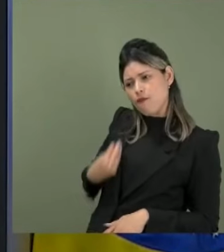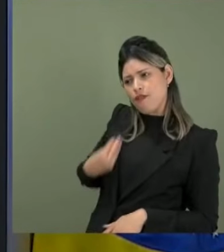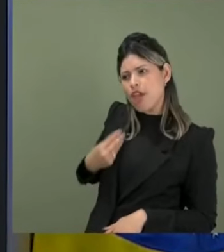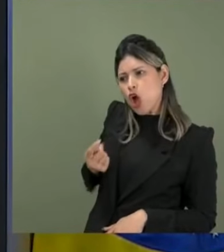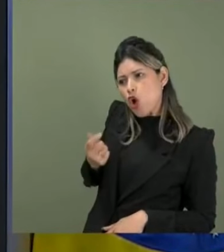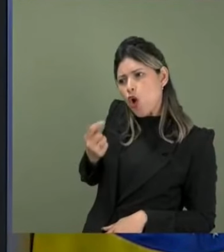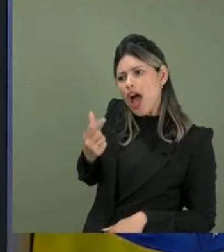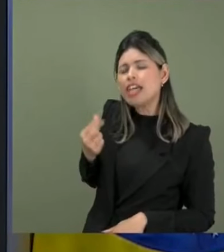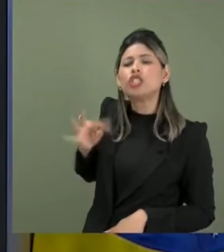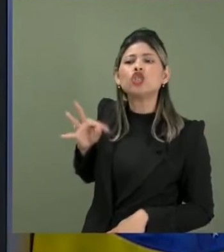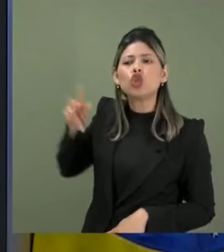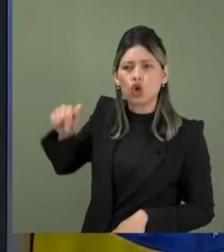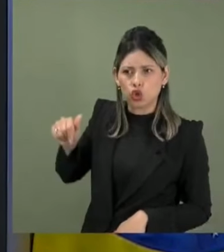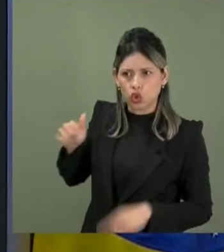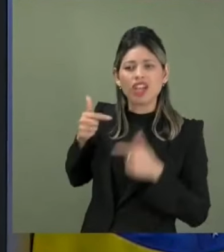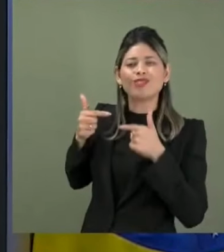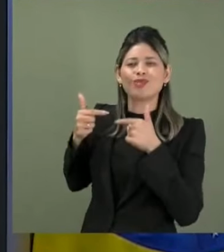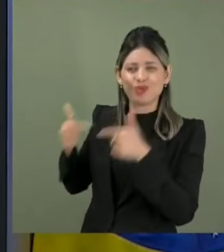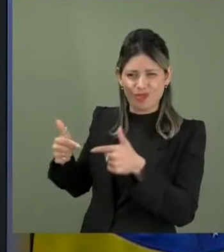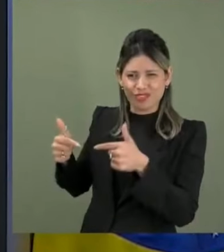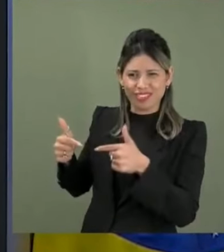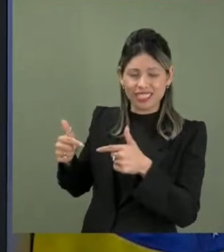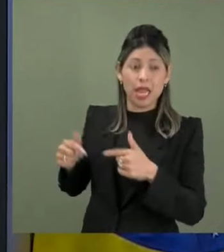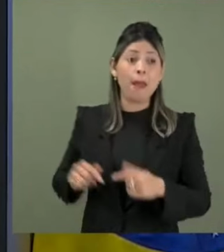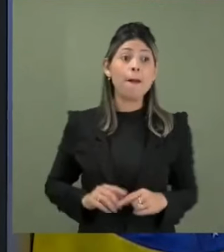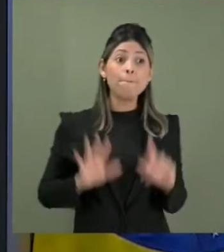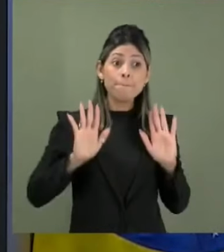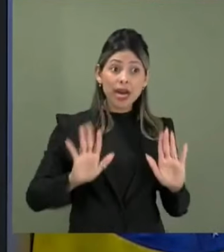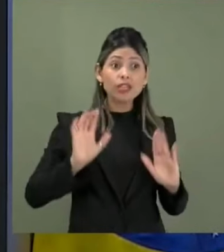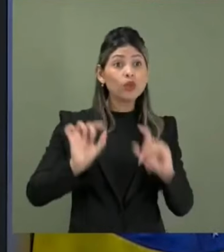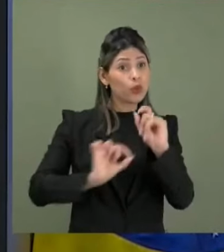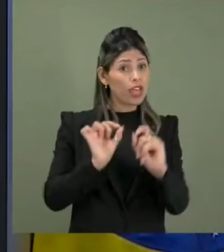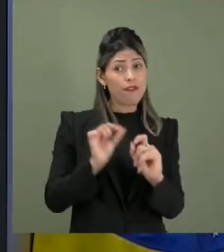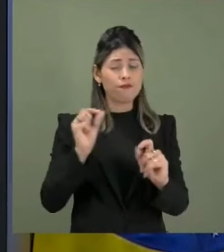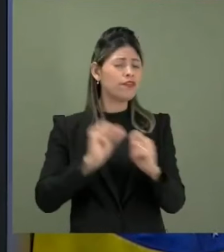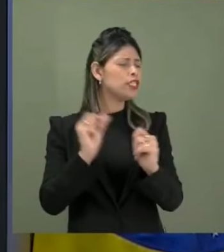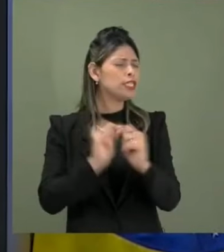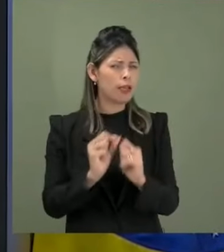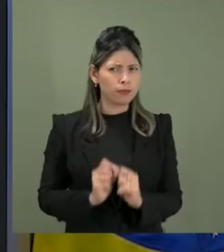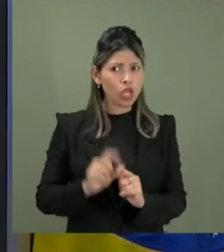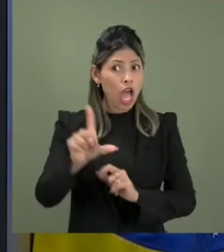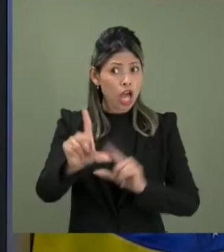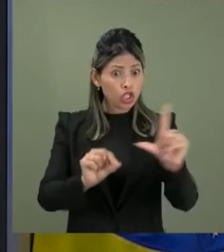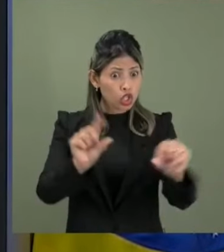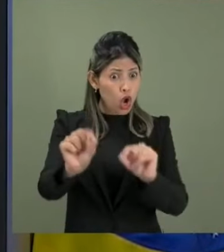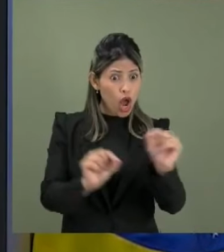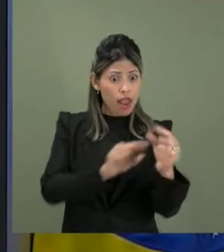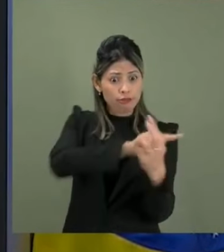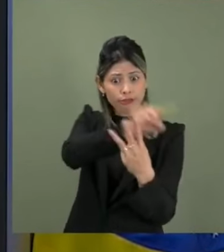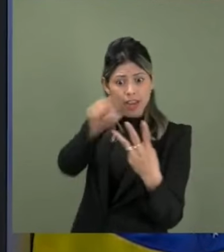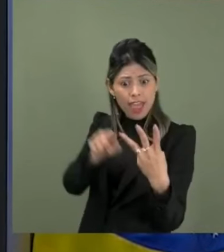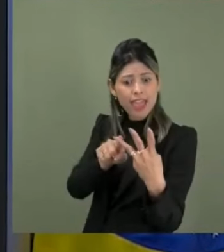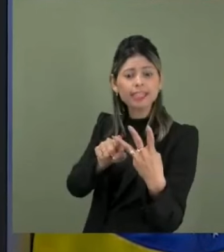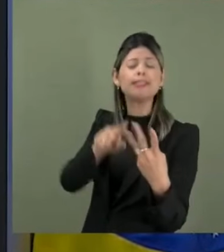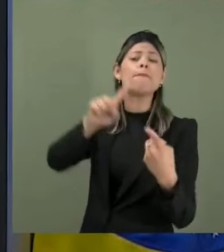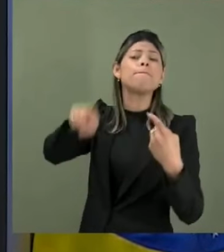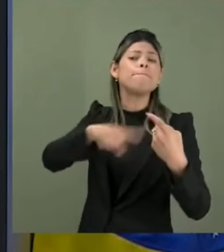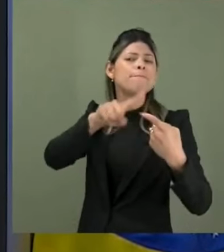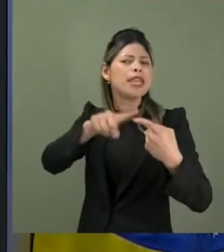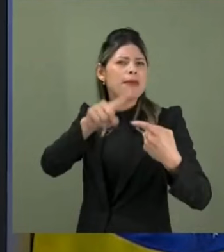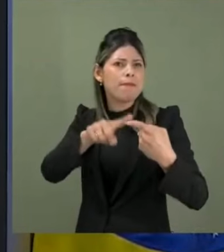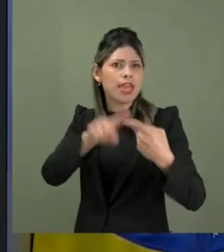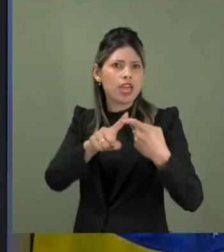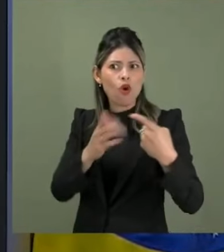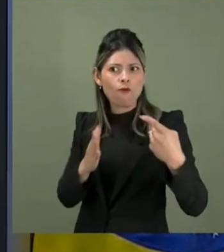porque tivemos sorte. O que fizemos? As escolhas foram simples. Tinha 3 escolhas. Primeiro, ir